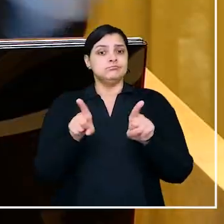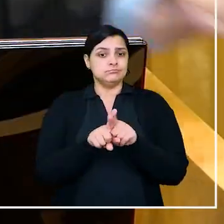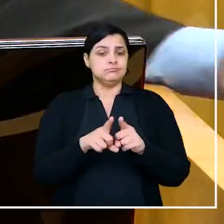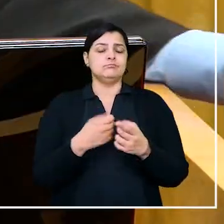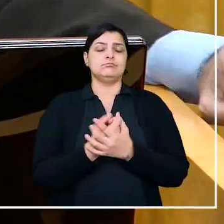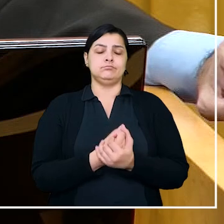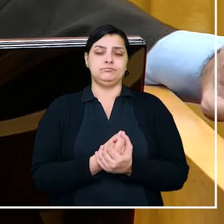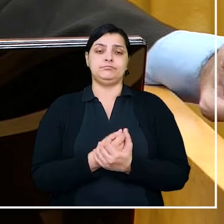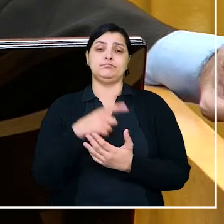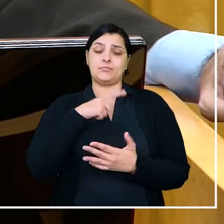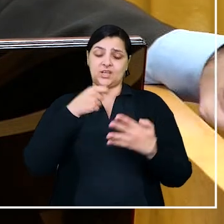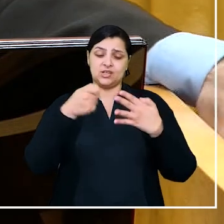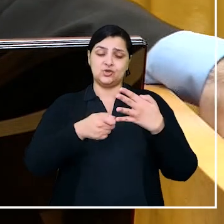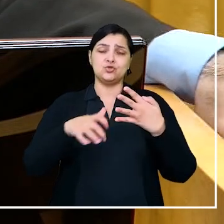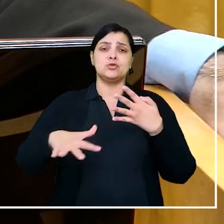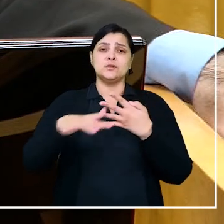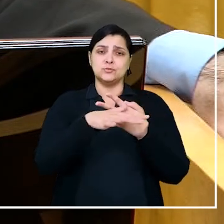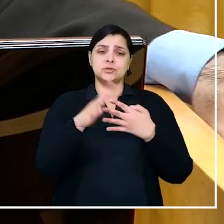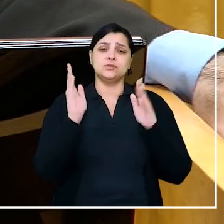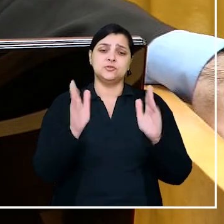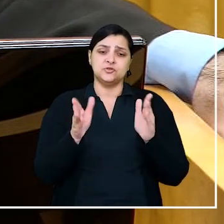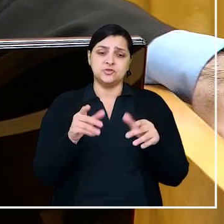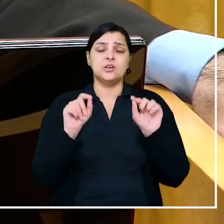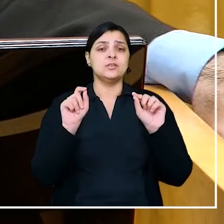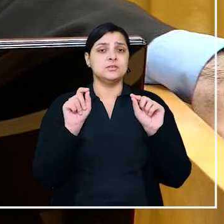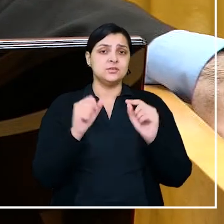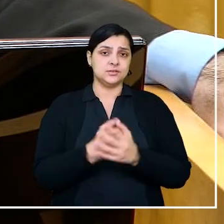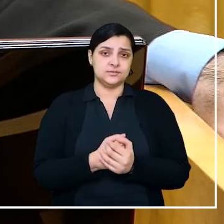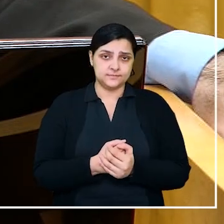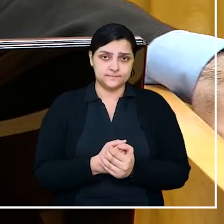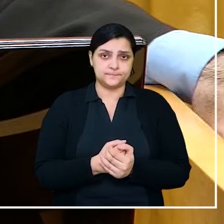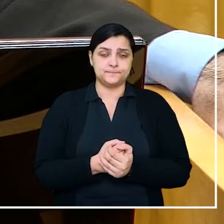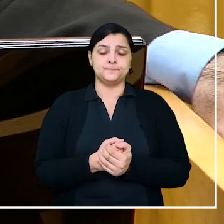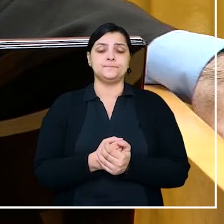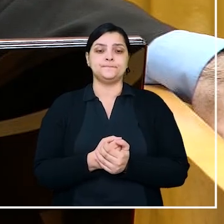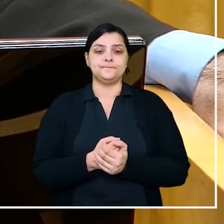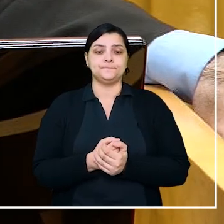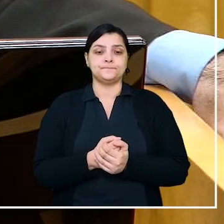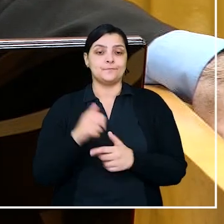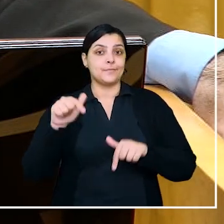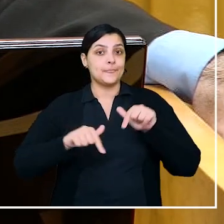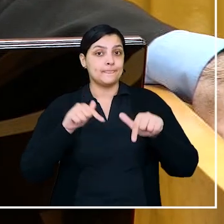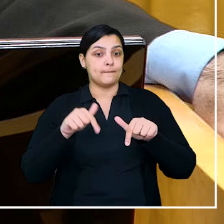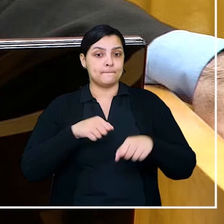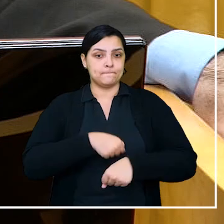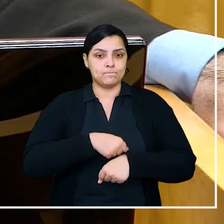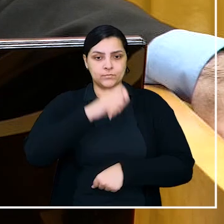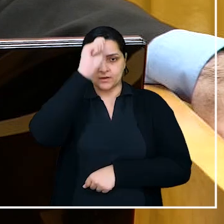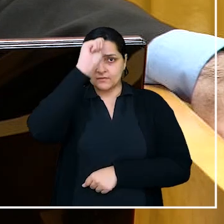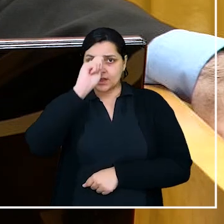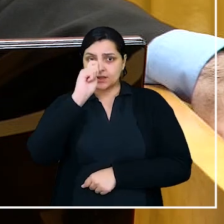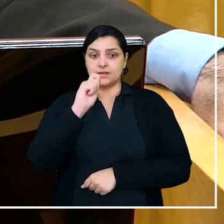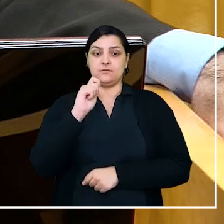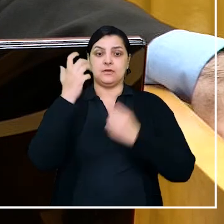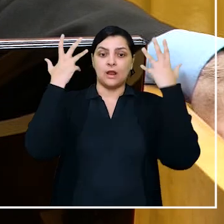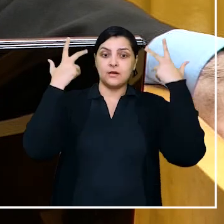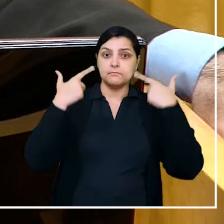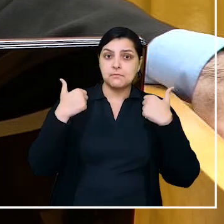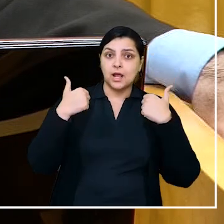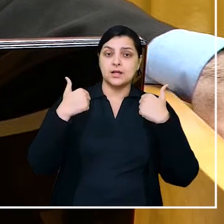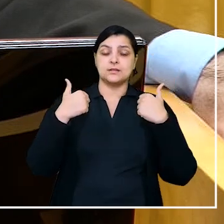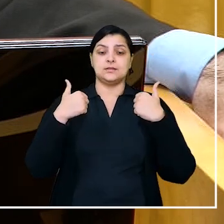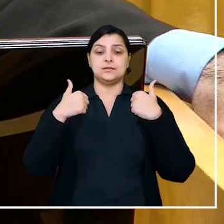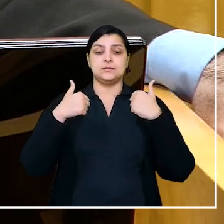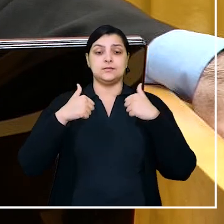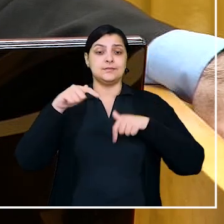tem jurisprudência consolidada, no sentido de que a atividade de vaqueiro, manejo de animais de porte